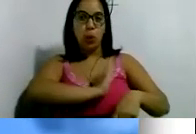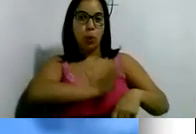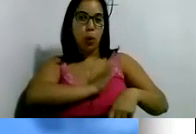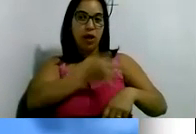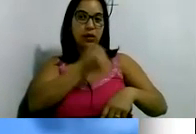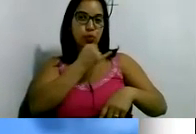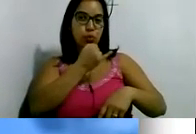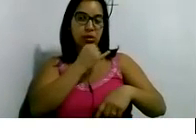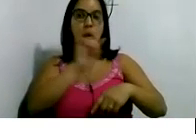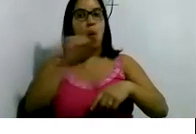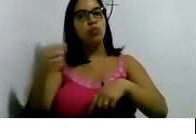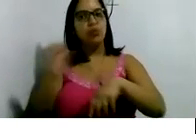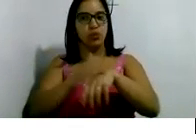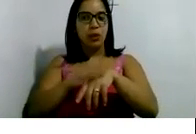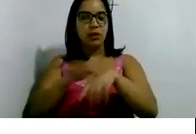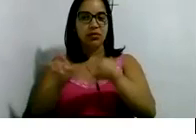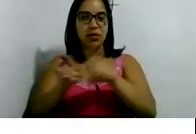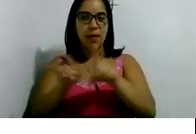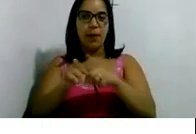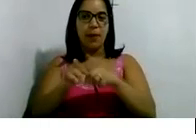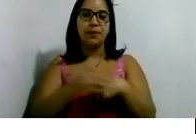outras doenças.